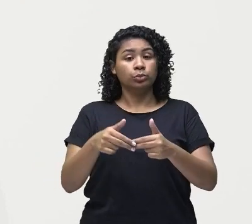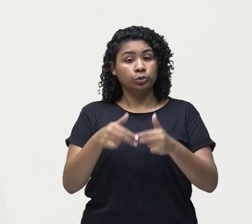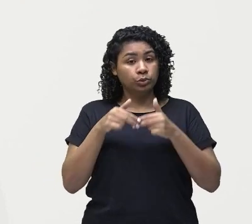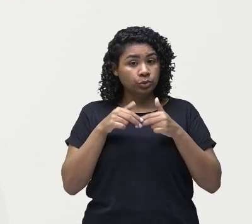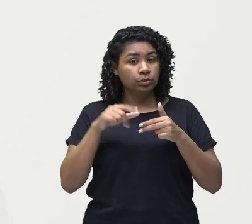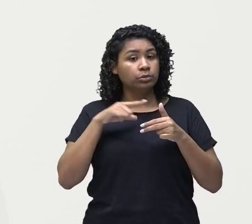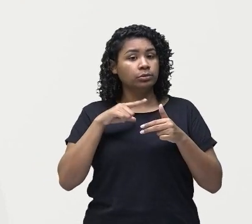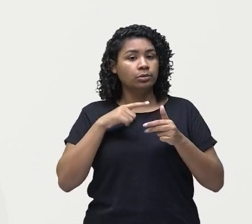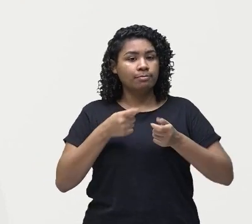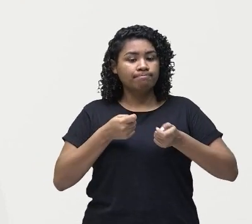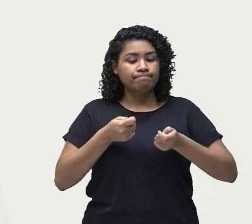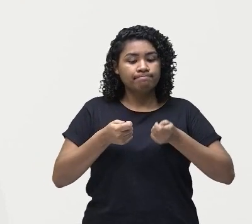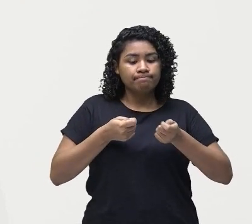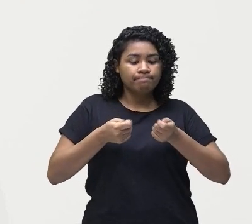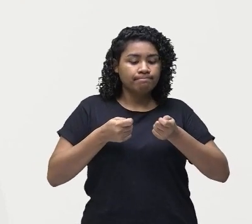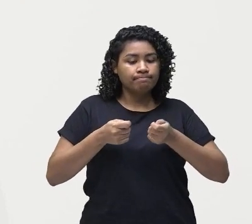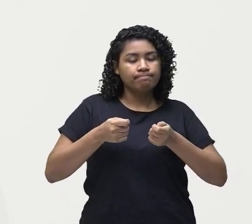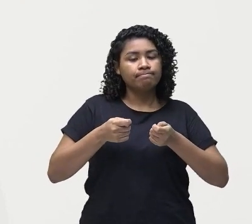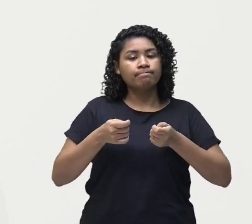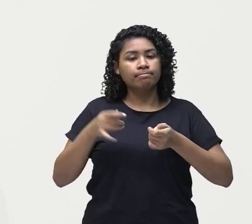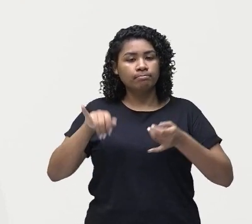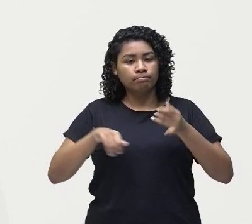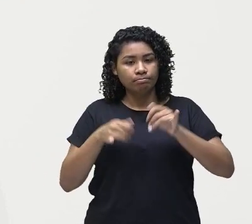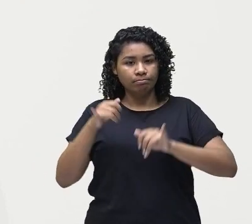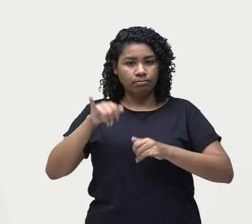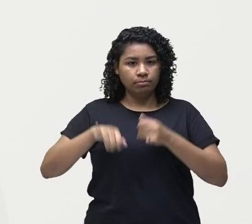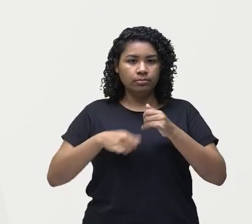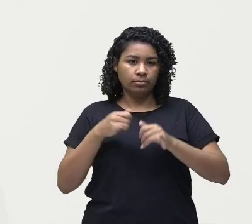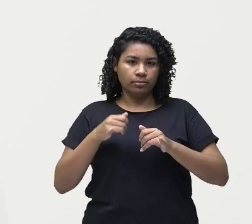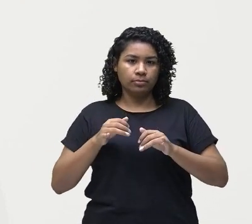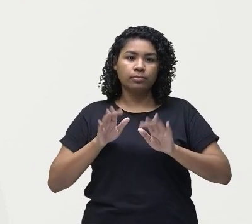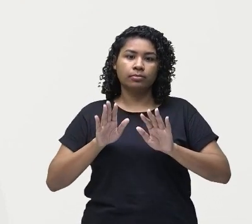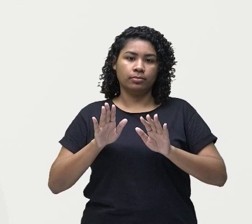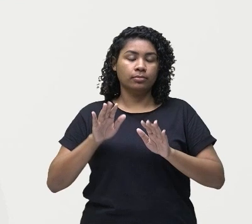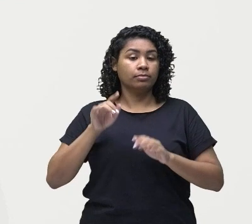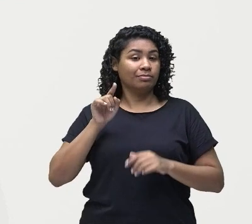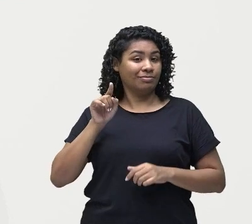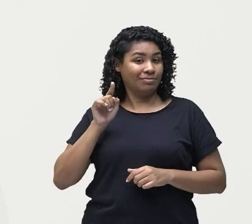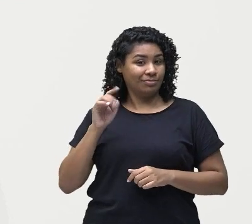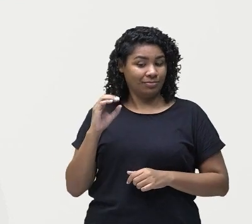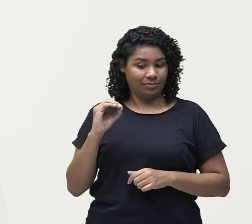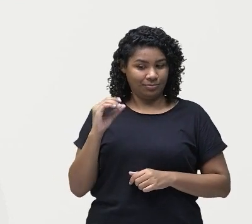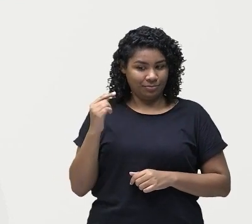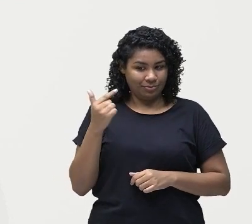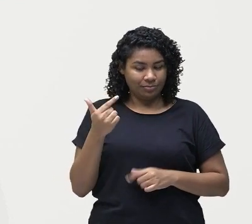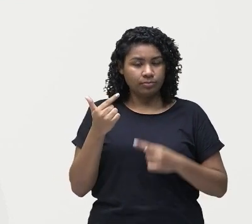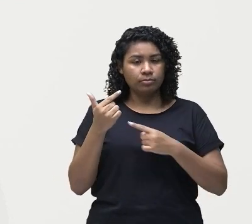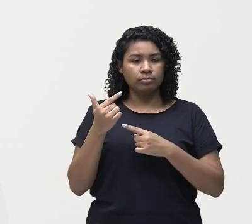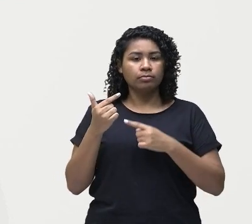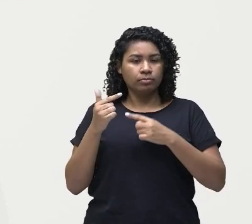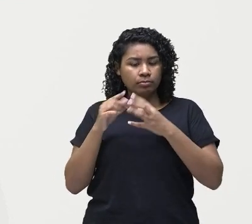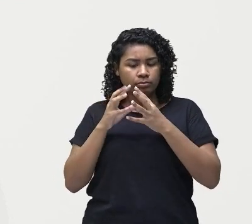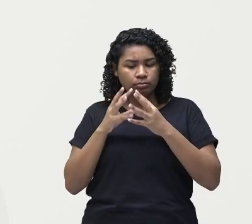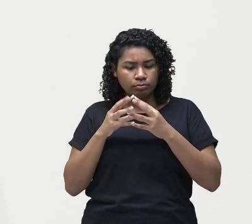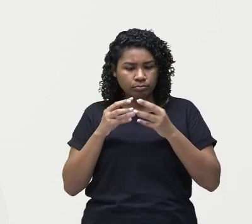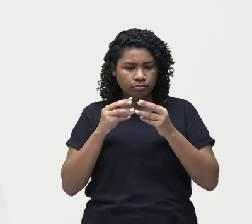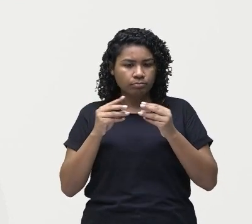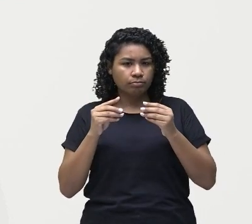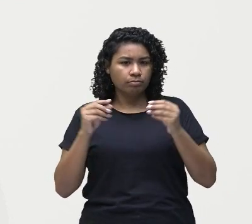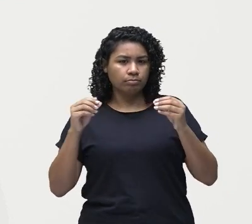um equilíbrio químico. Acontece que esse oxigênio, ele é decomposto, ele